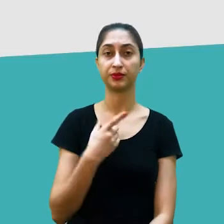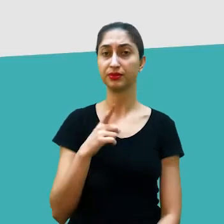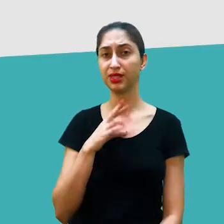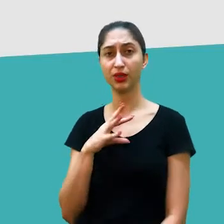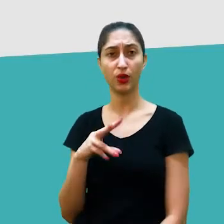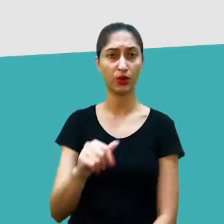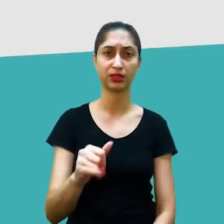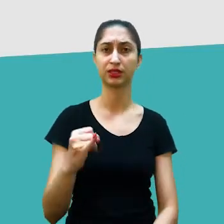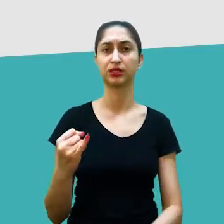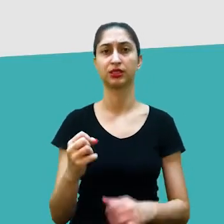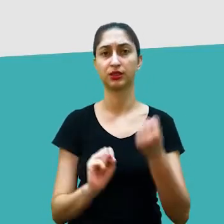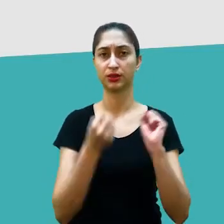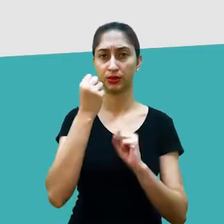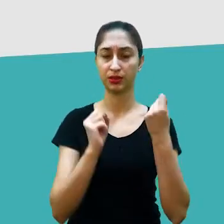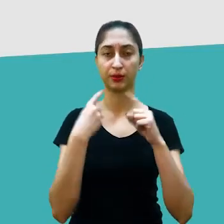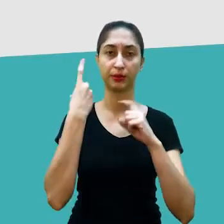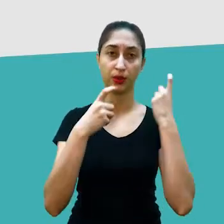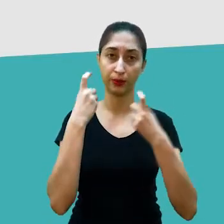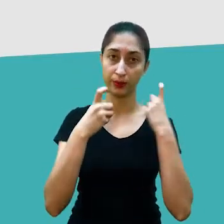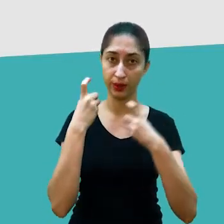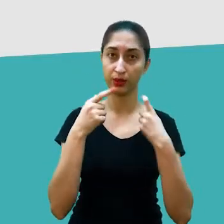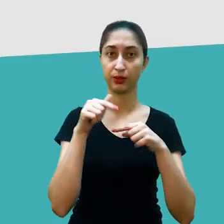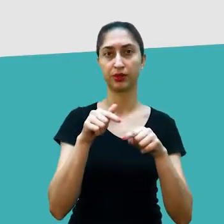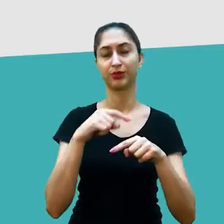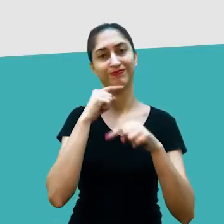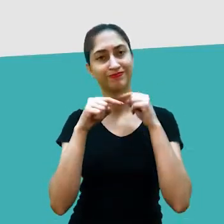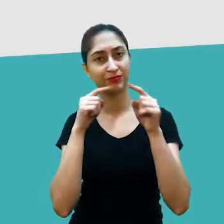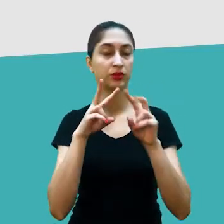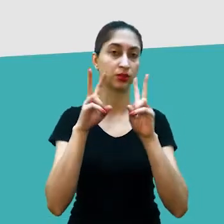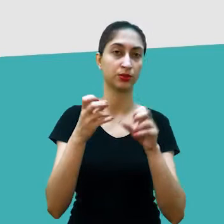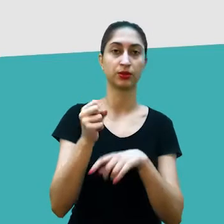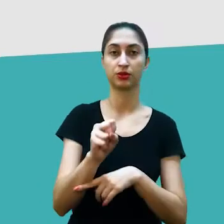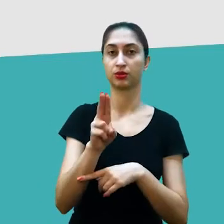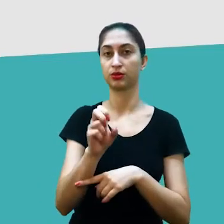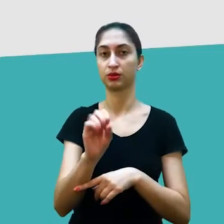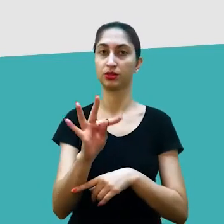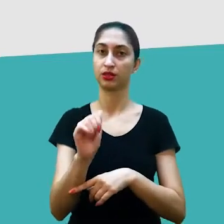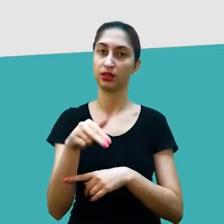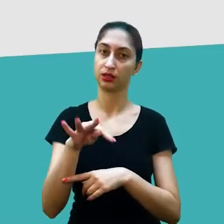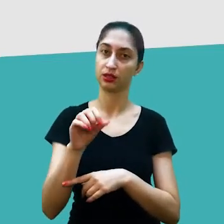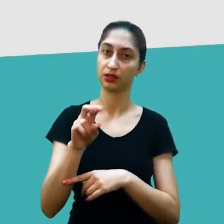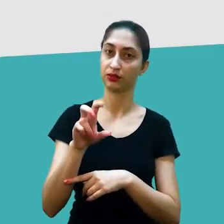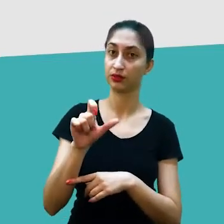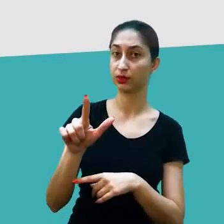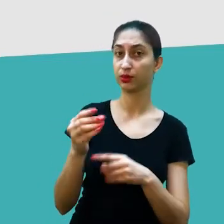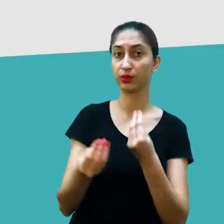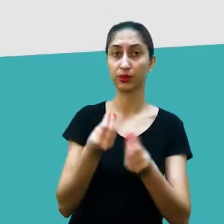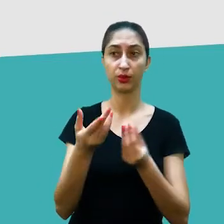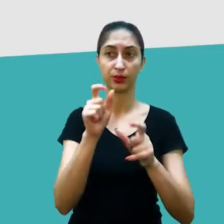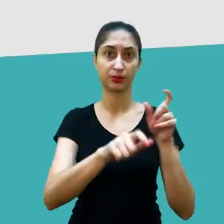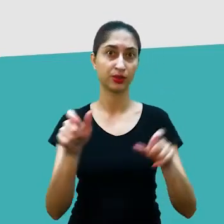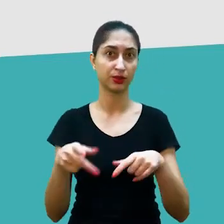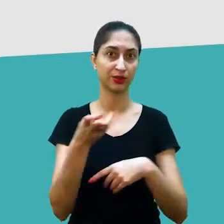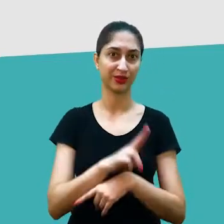as indústrias muito preocupadas com esse questionamento da sustentabilidade e do posicionamento disso diante dos